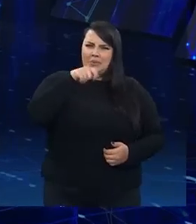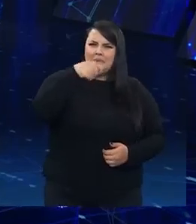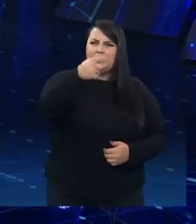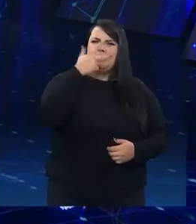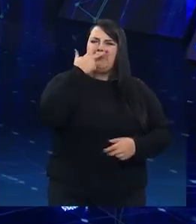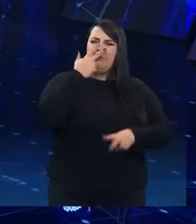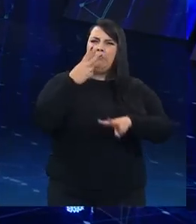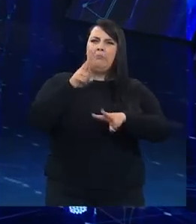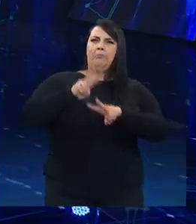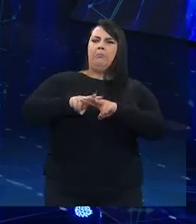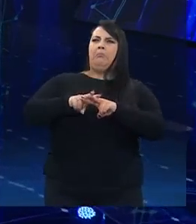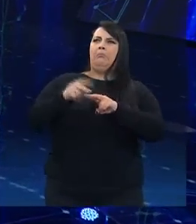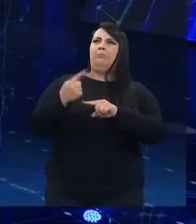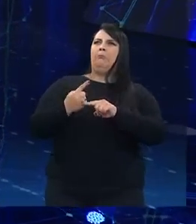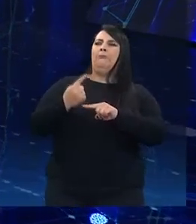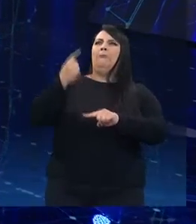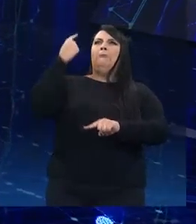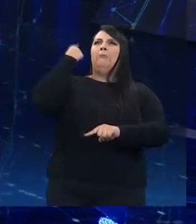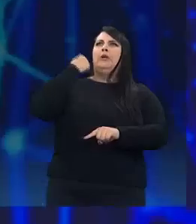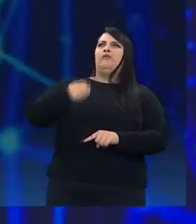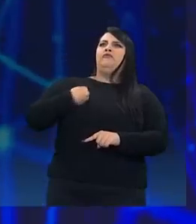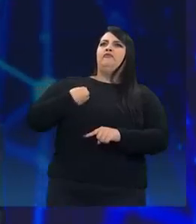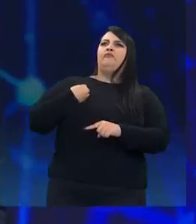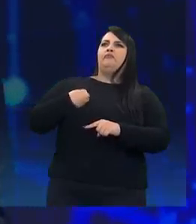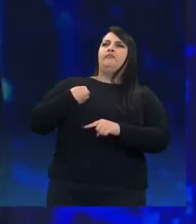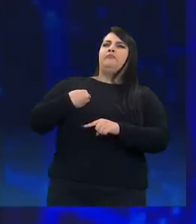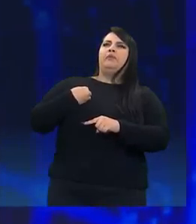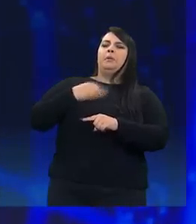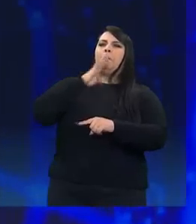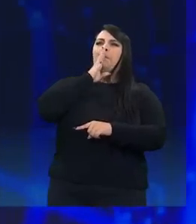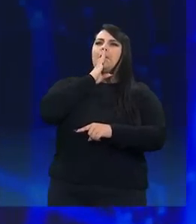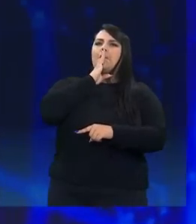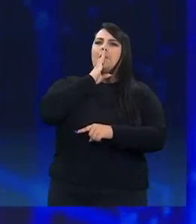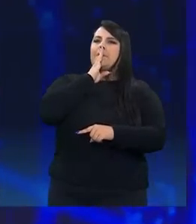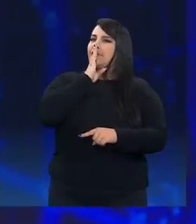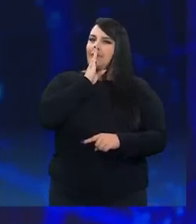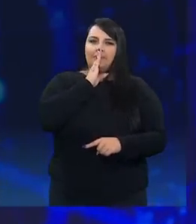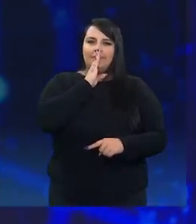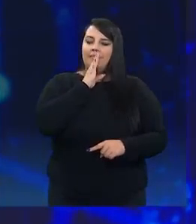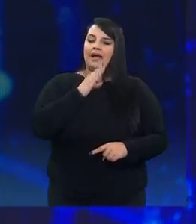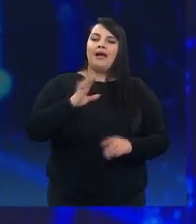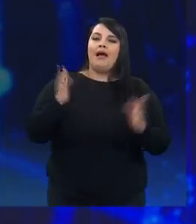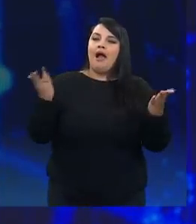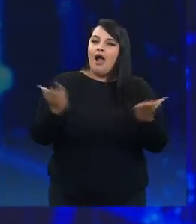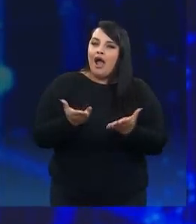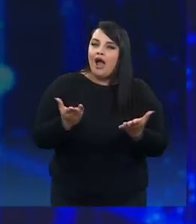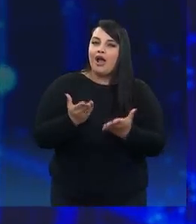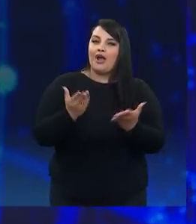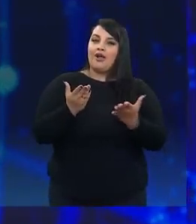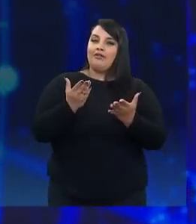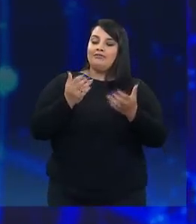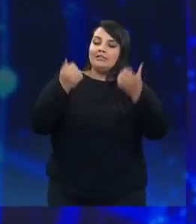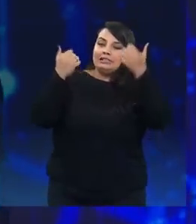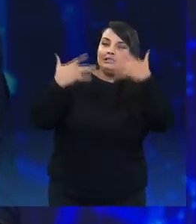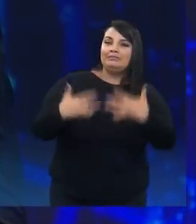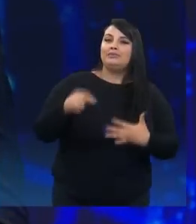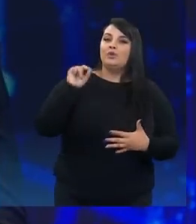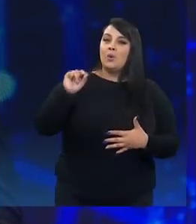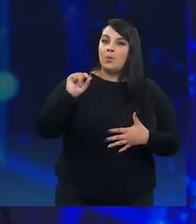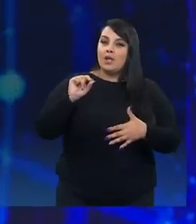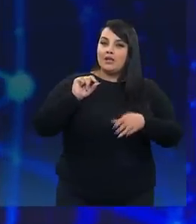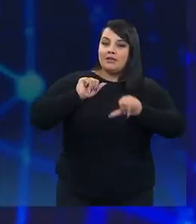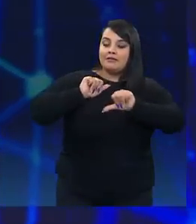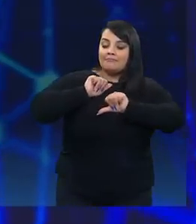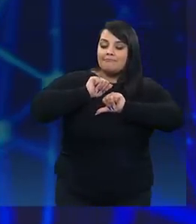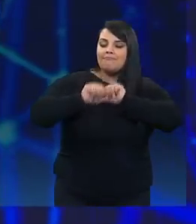você agora é candidato ao governo do Estado de São Paulo. E a gente está falando de geração de emprego em São Paulo. Eu estou falando que eu vou